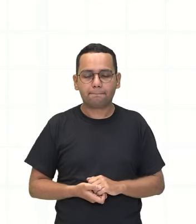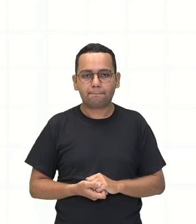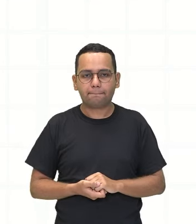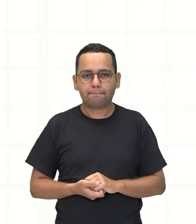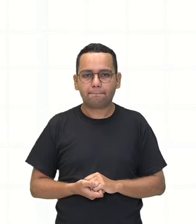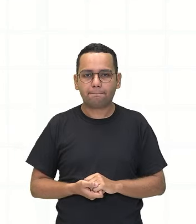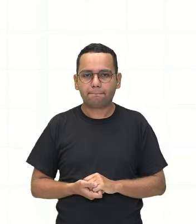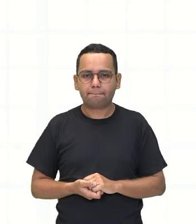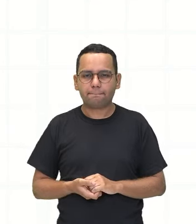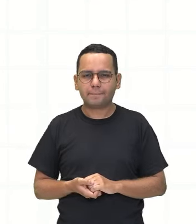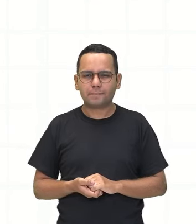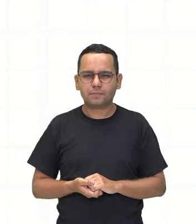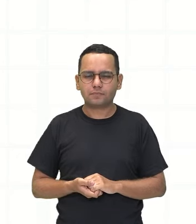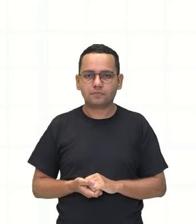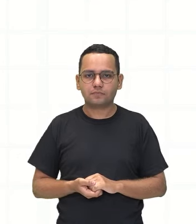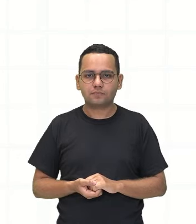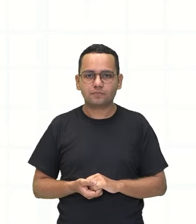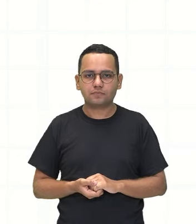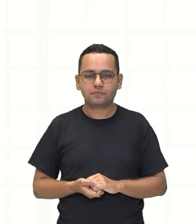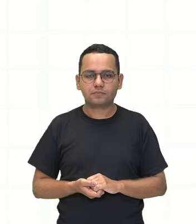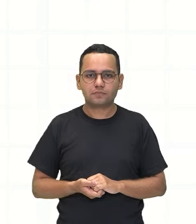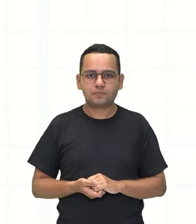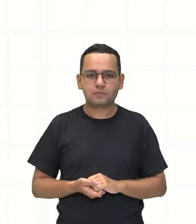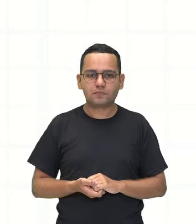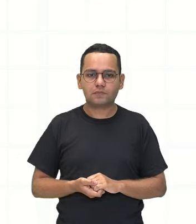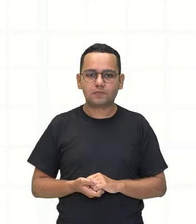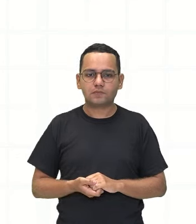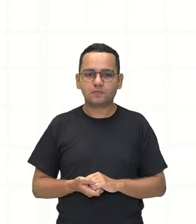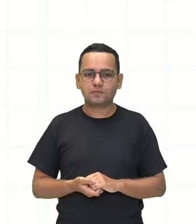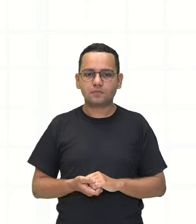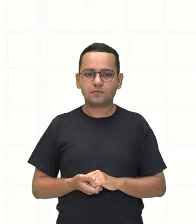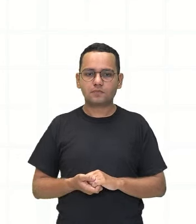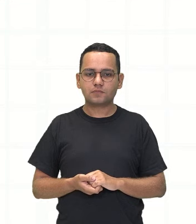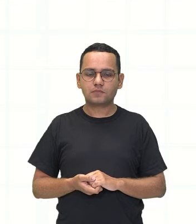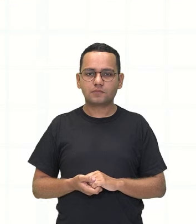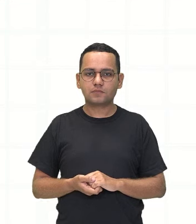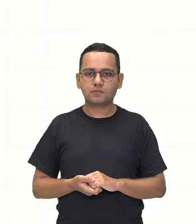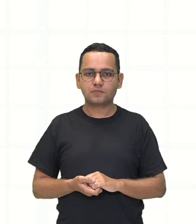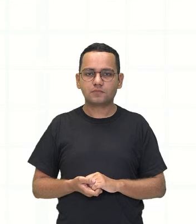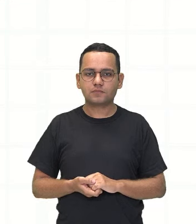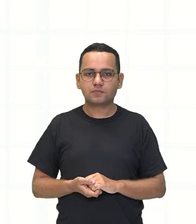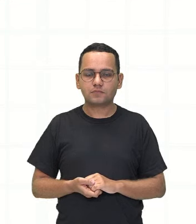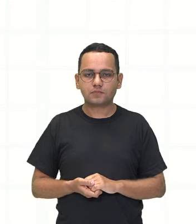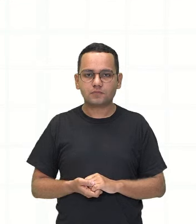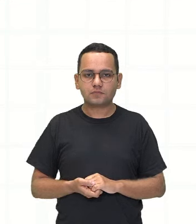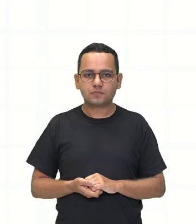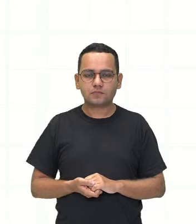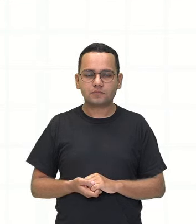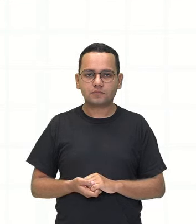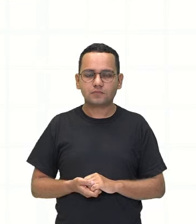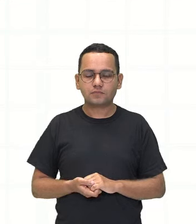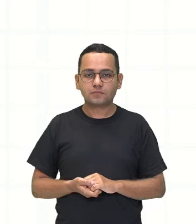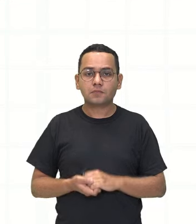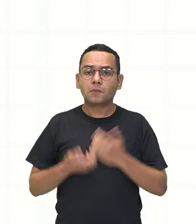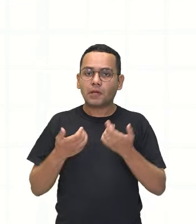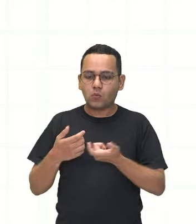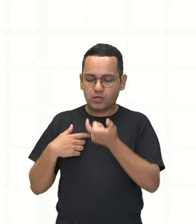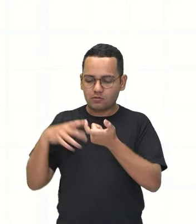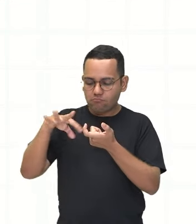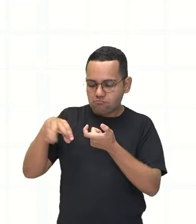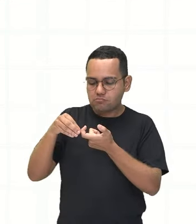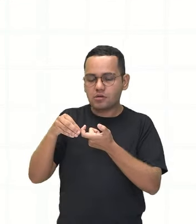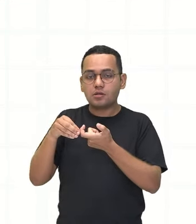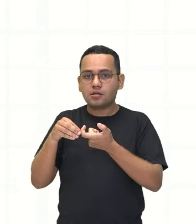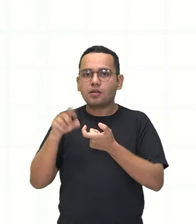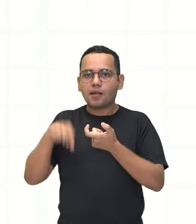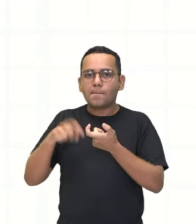e assim sucessivamente. Então, geralmente, o S ele vai acrescentar nas palavras para designar o plural. Porém,